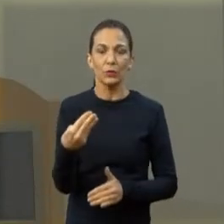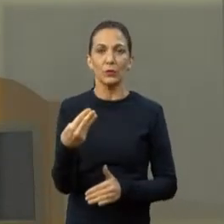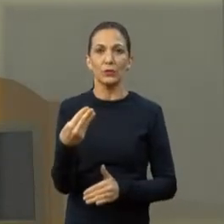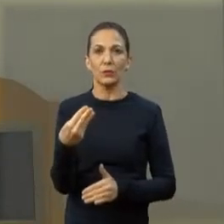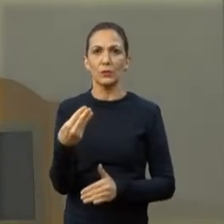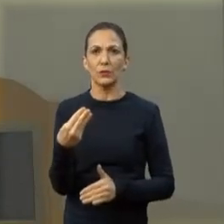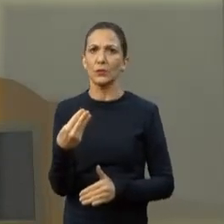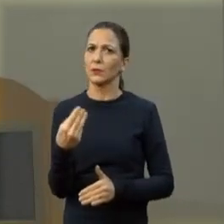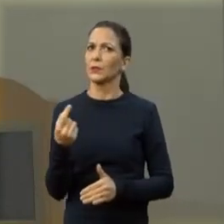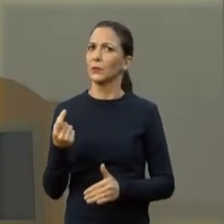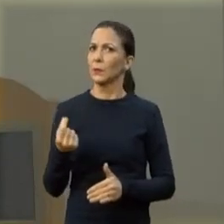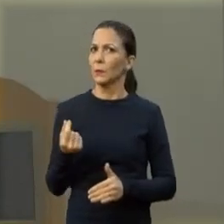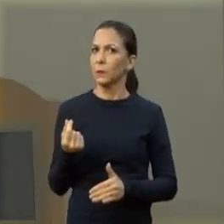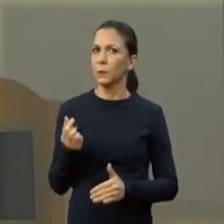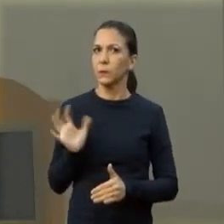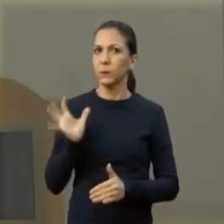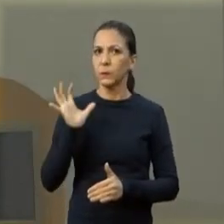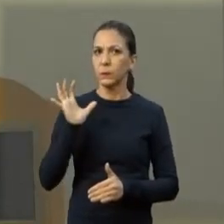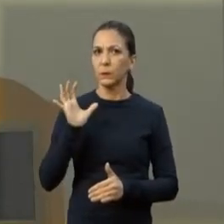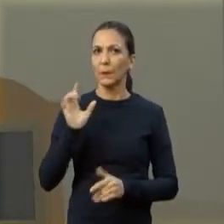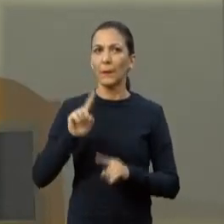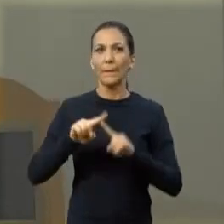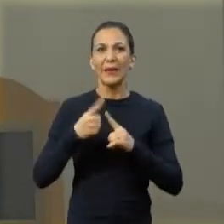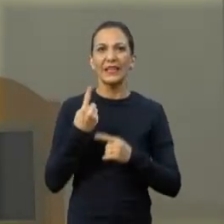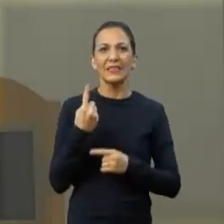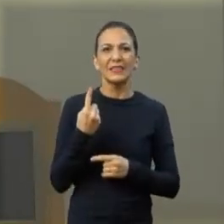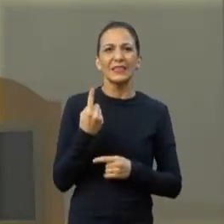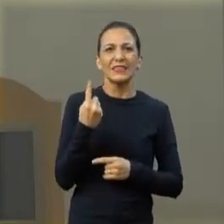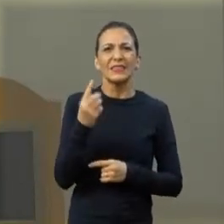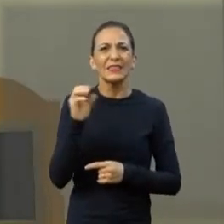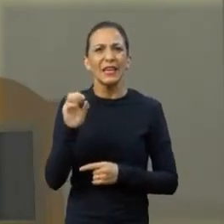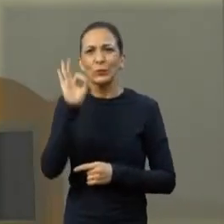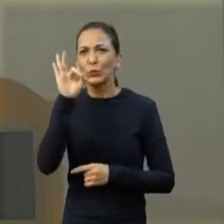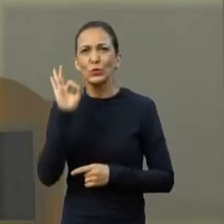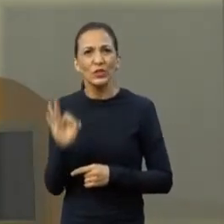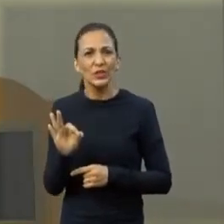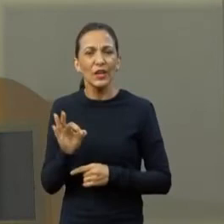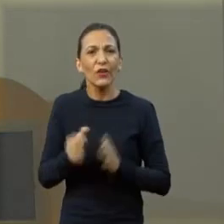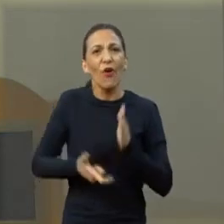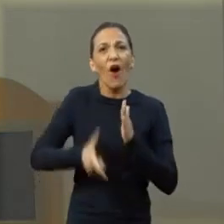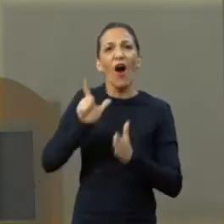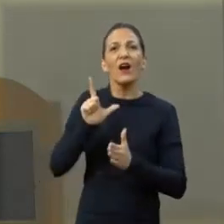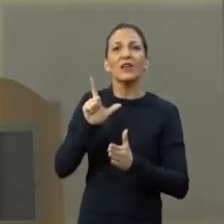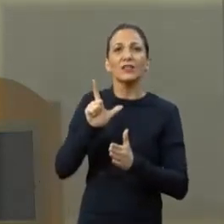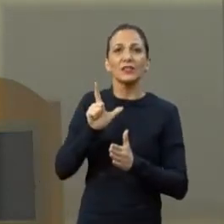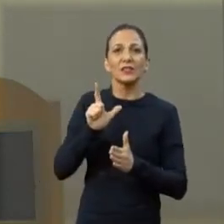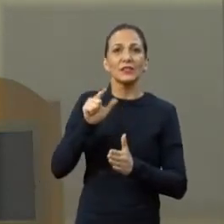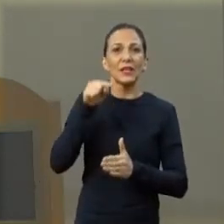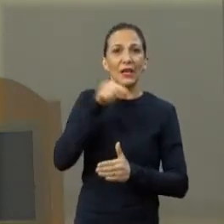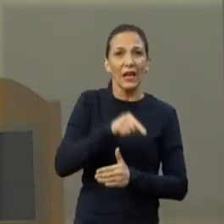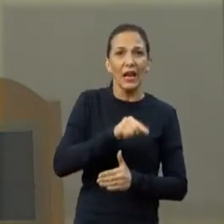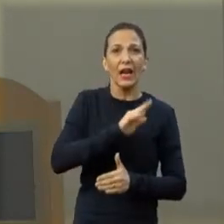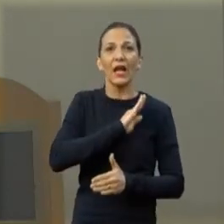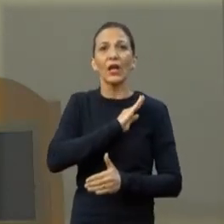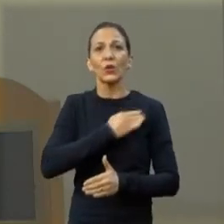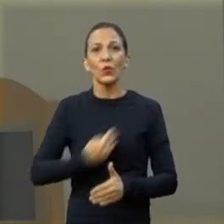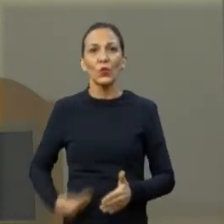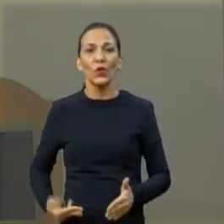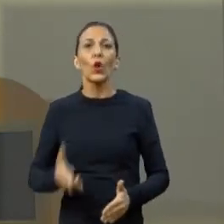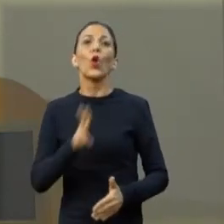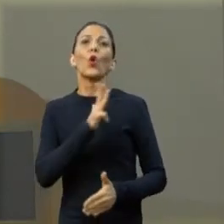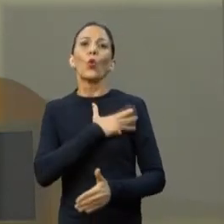e sem graça dinheiro né mas não é nem 10 por cento do que era investido no governo Lula